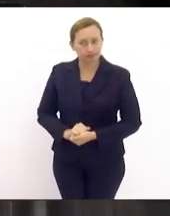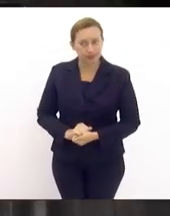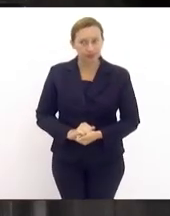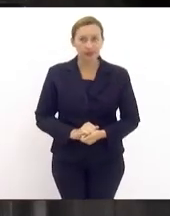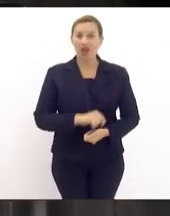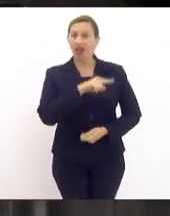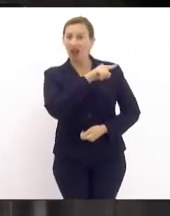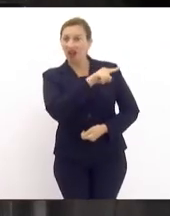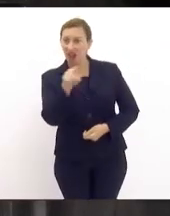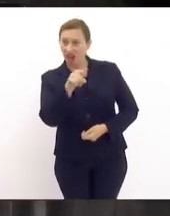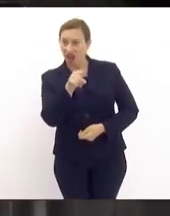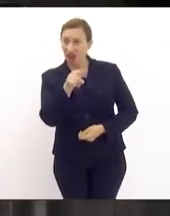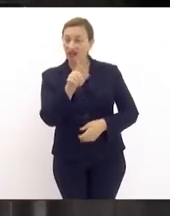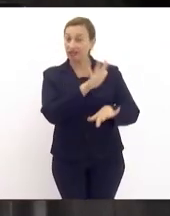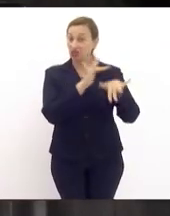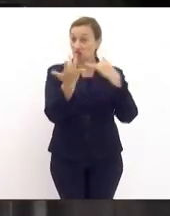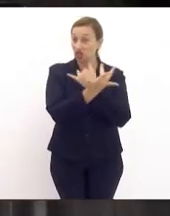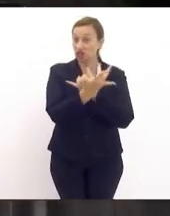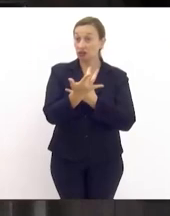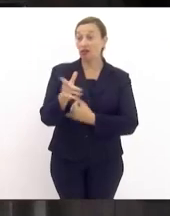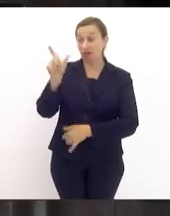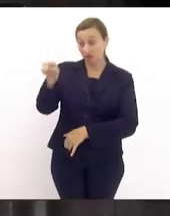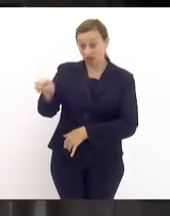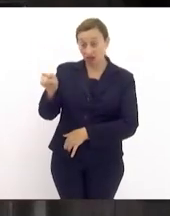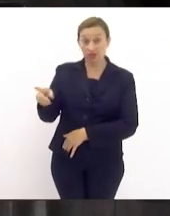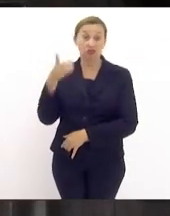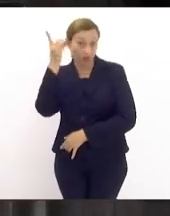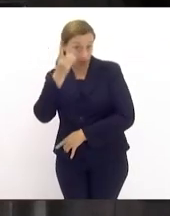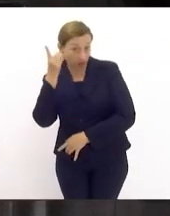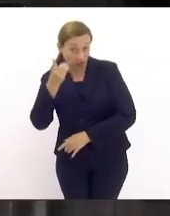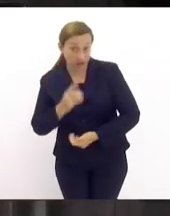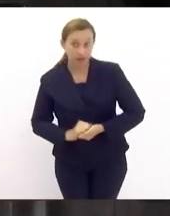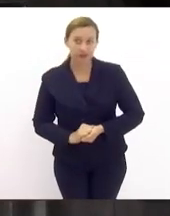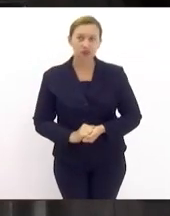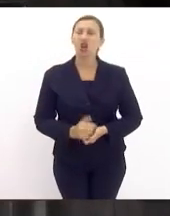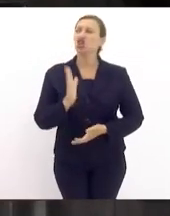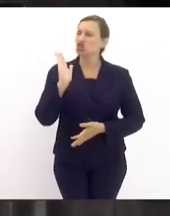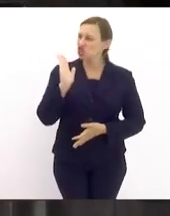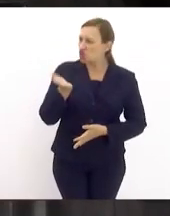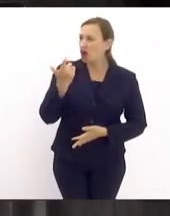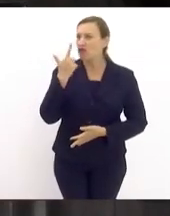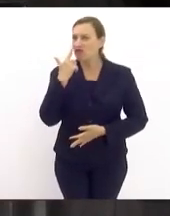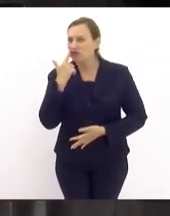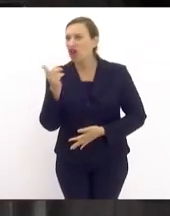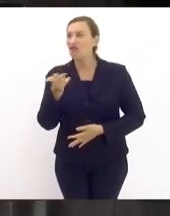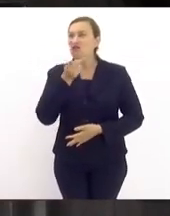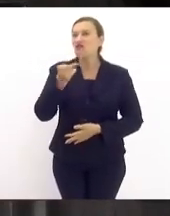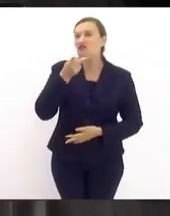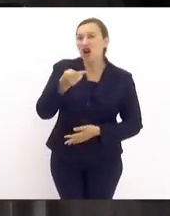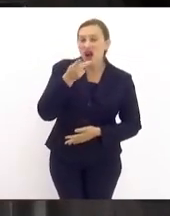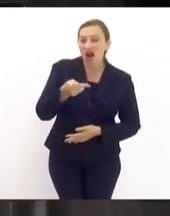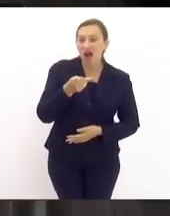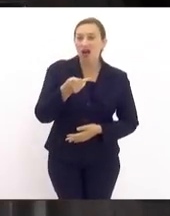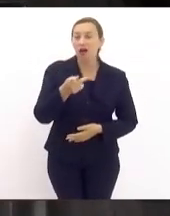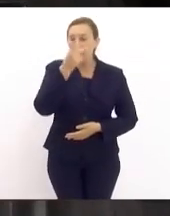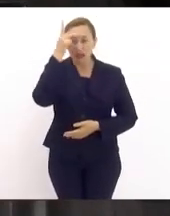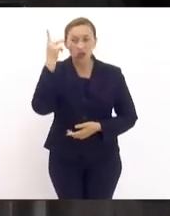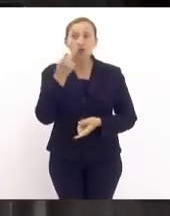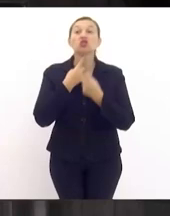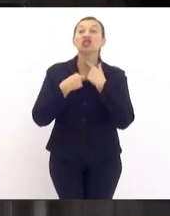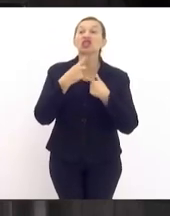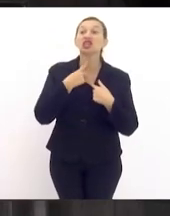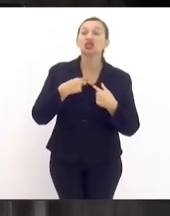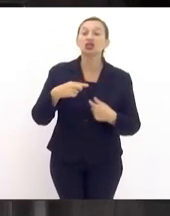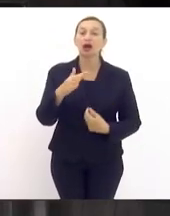nas redes desse deputado, a gente já vê entre os comentários gente desejando a morte